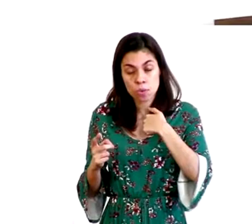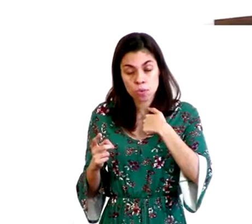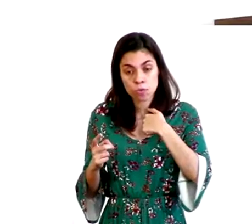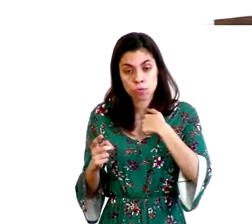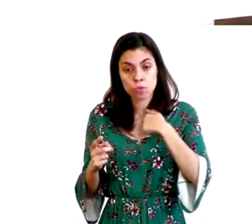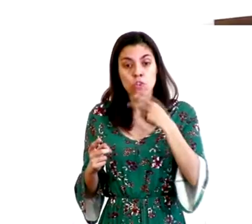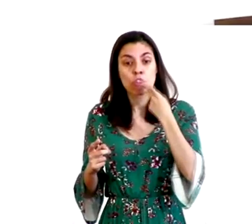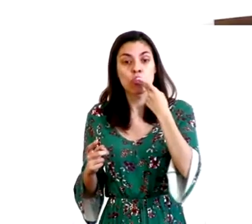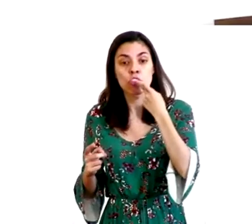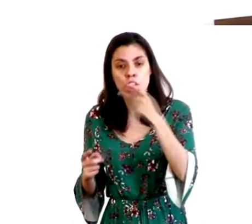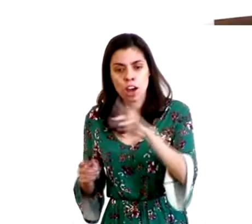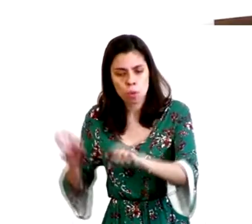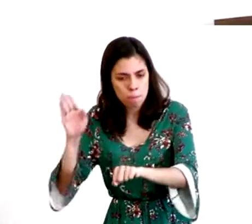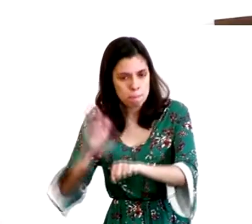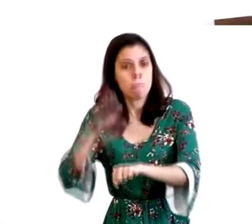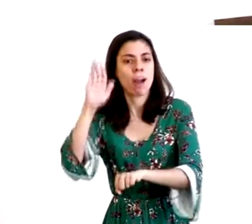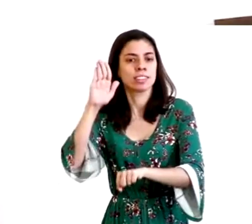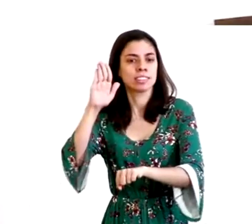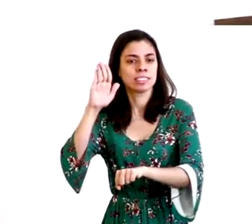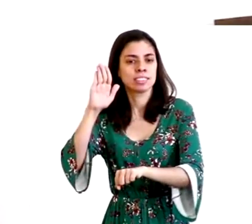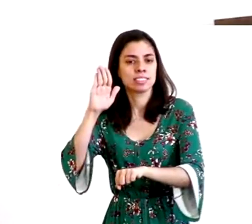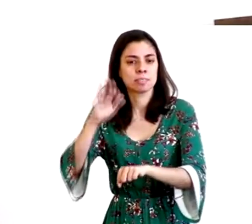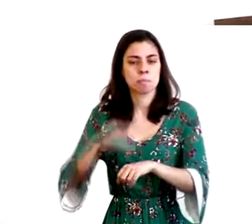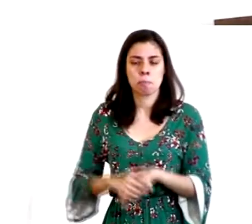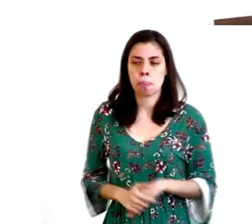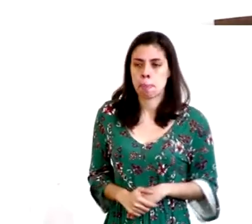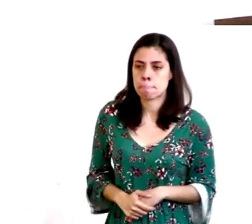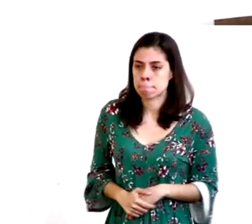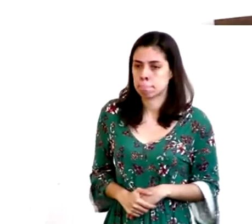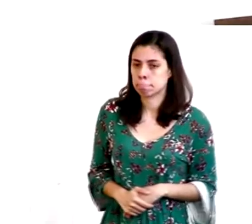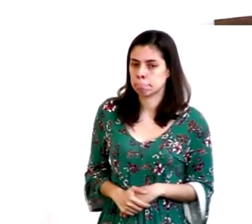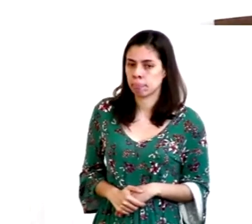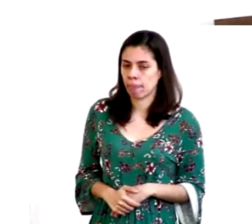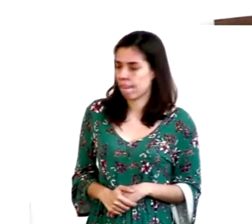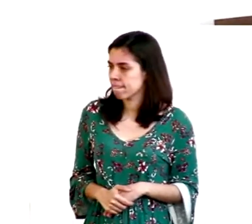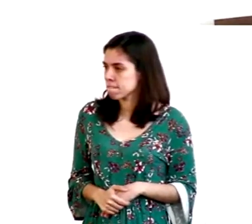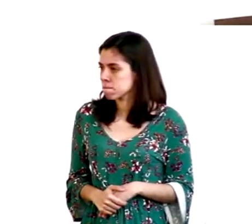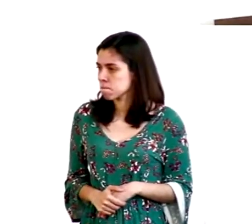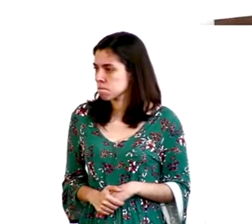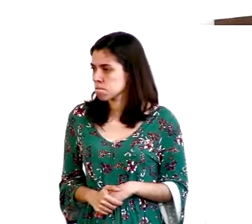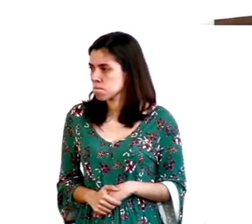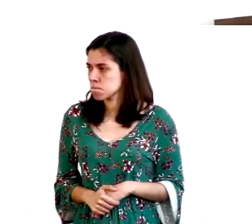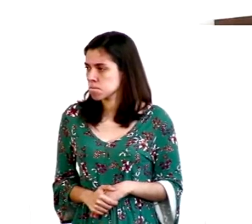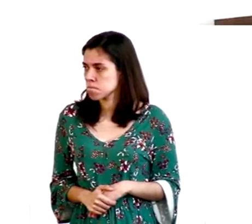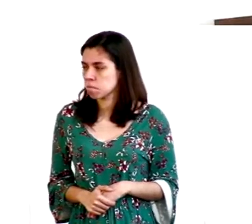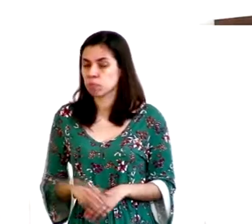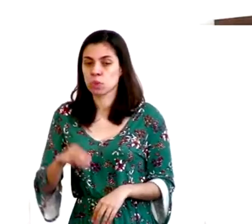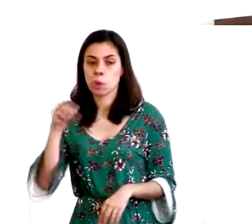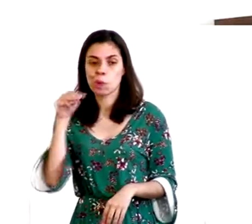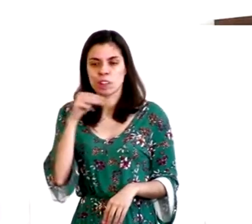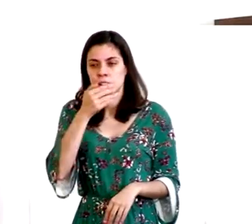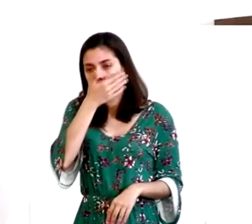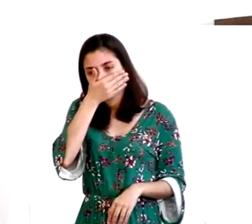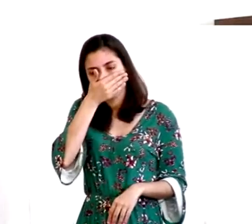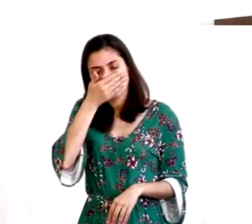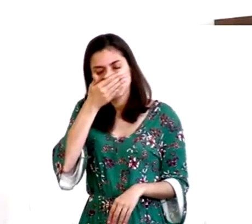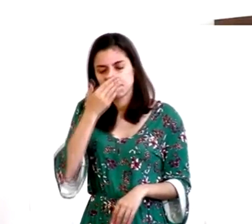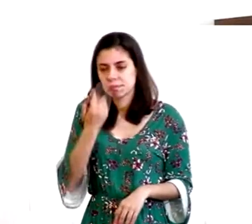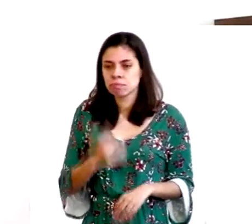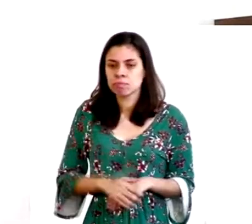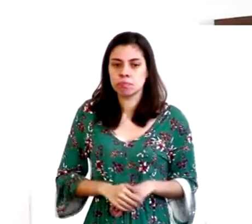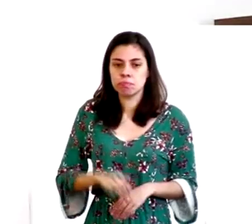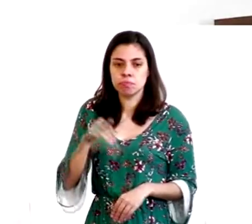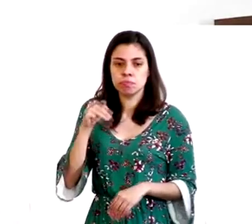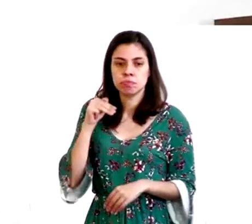Por exemplo, o Evangelho de Mateus nos apresenta Jesus como juiz dos homens, pois o destino final de cada